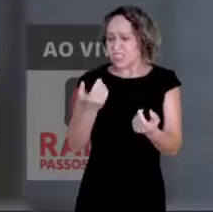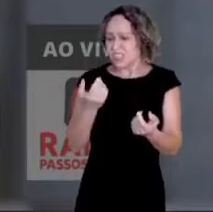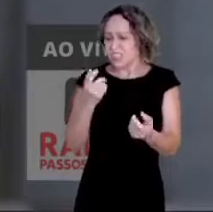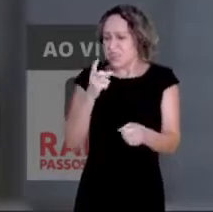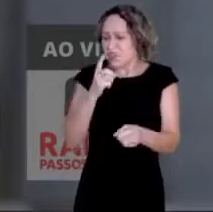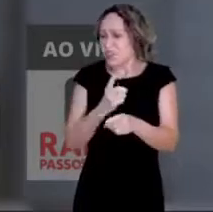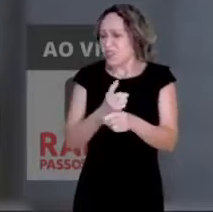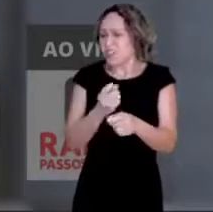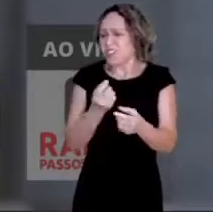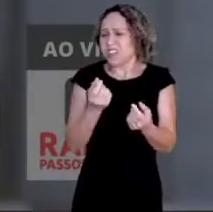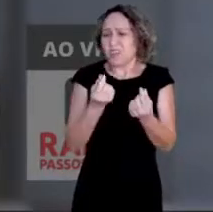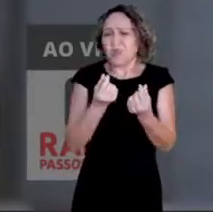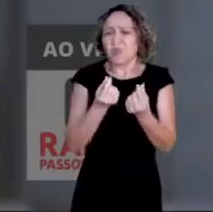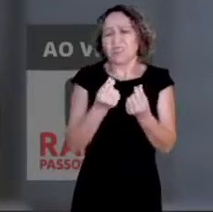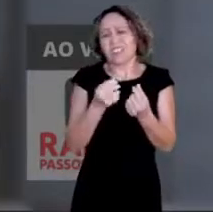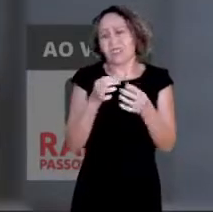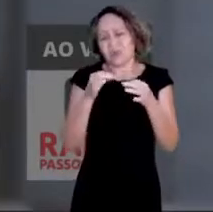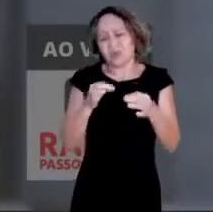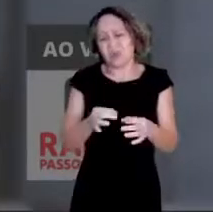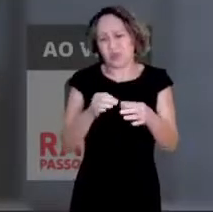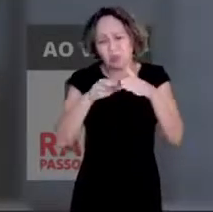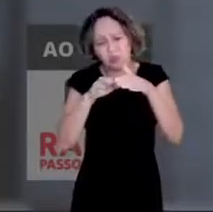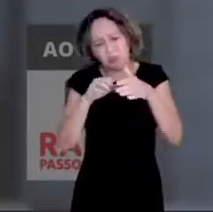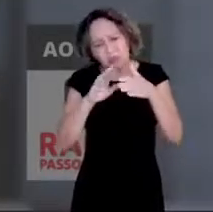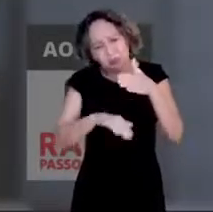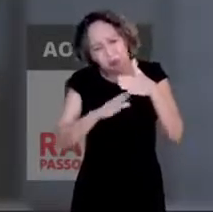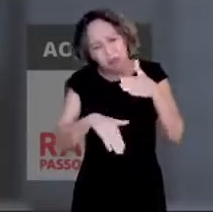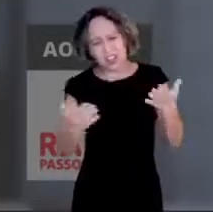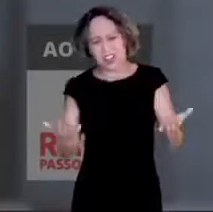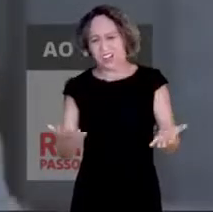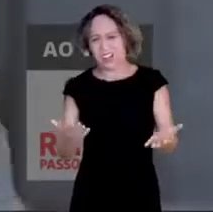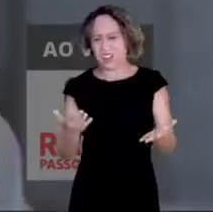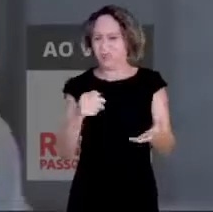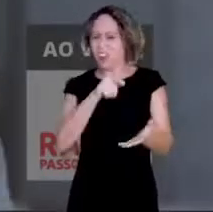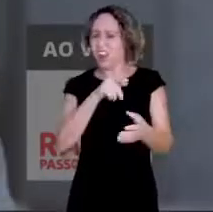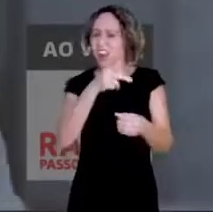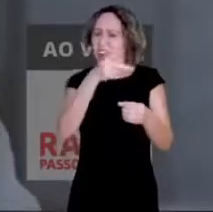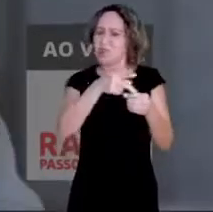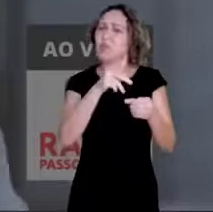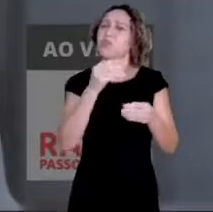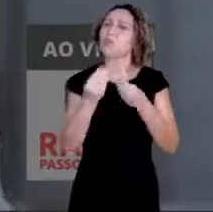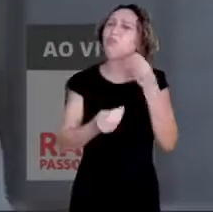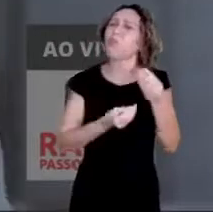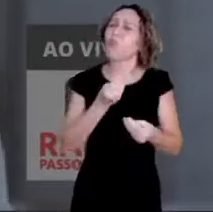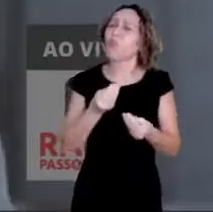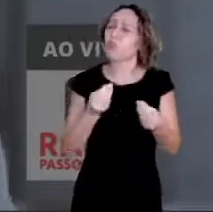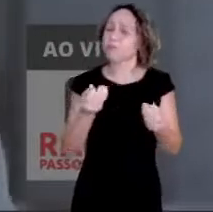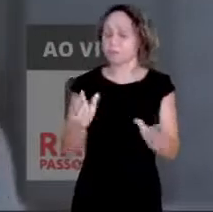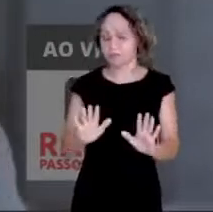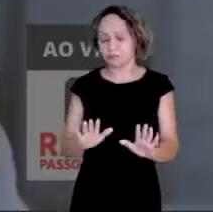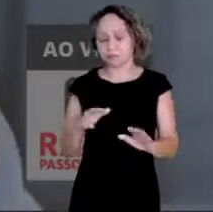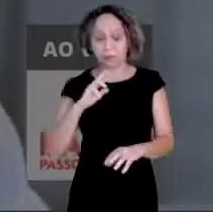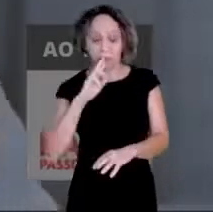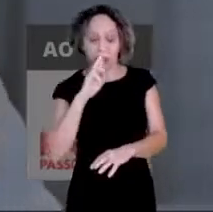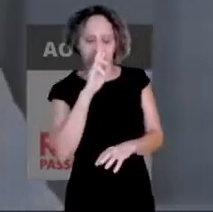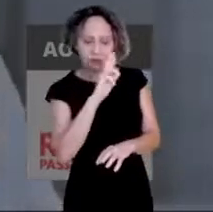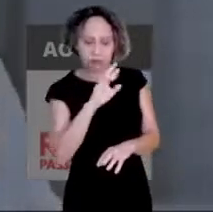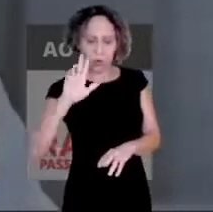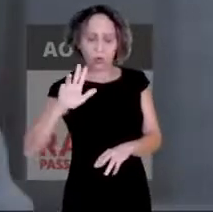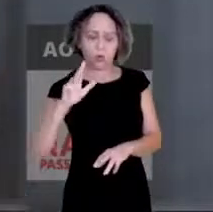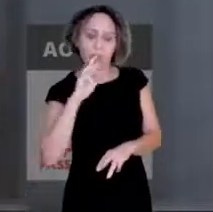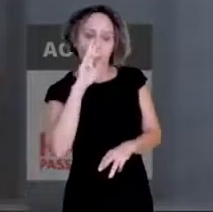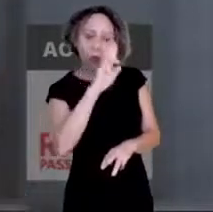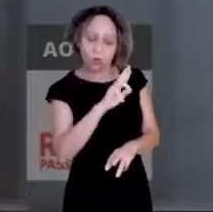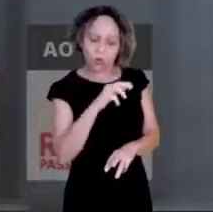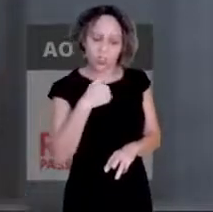York. Sabe, porque, na verdade, o que vai se pagar de dividendos, sabe, um fala em